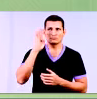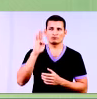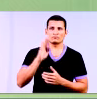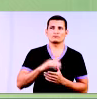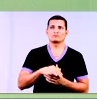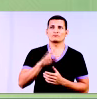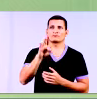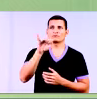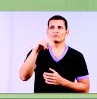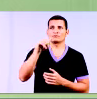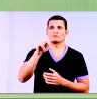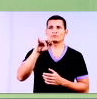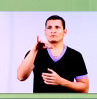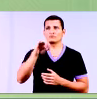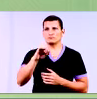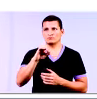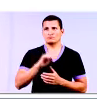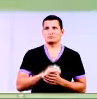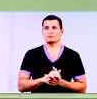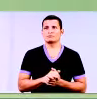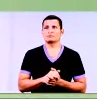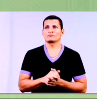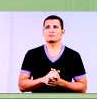sistema binário, o sistema hexadecimal.